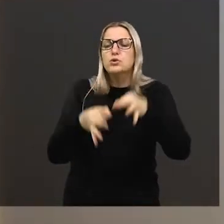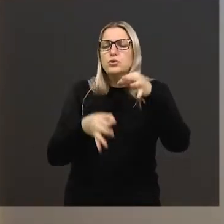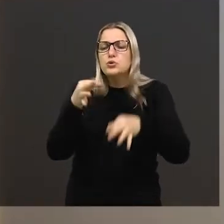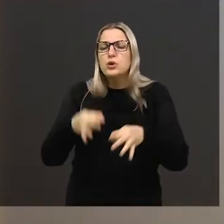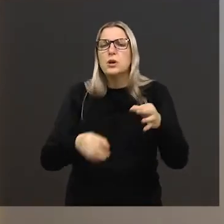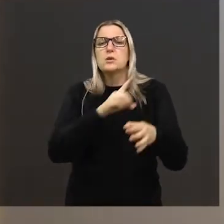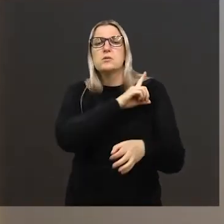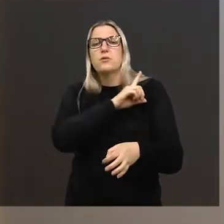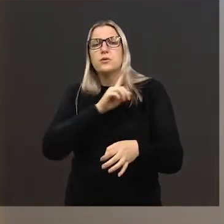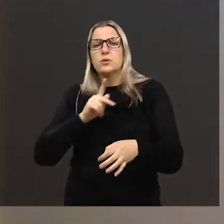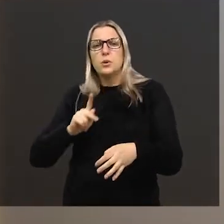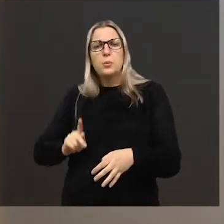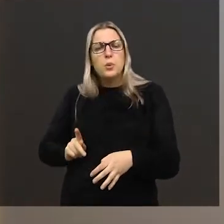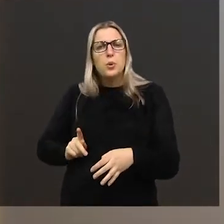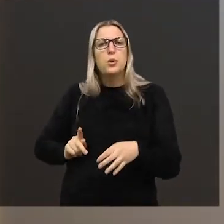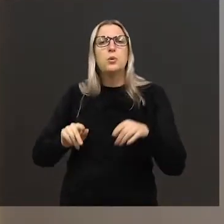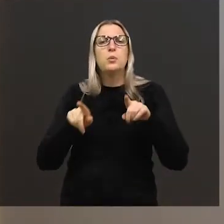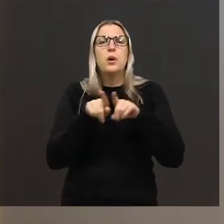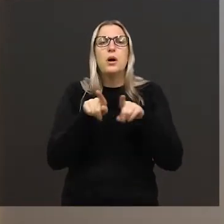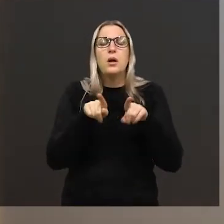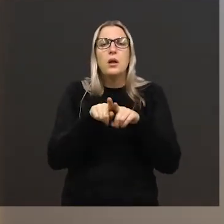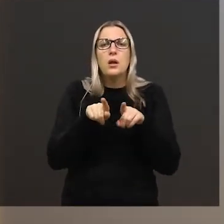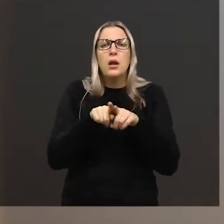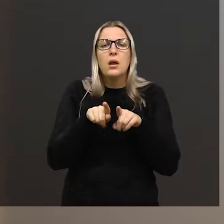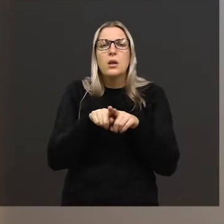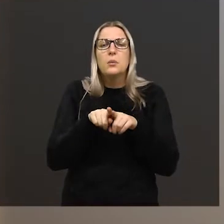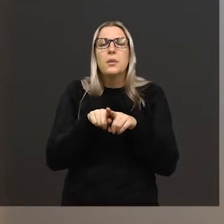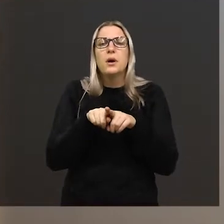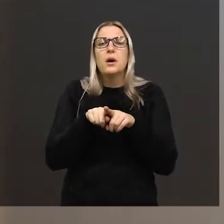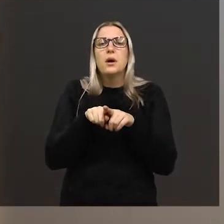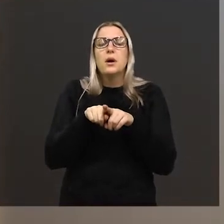justiça, a Defensoria Pública,